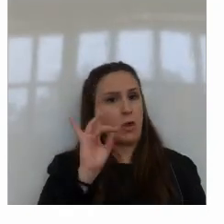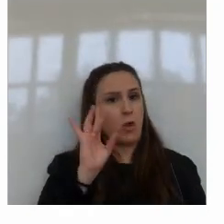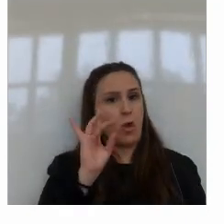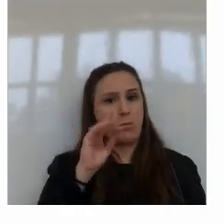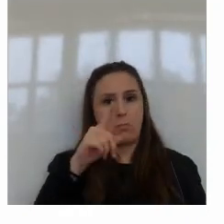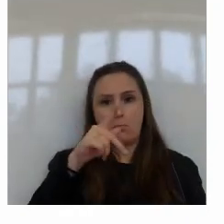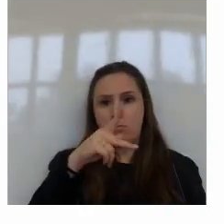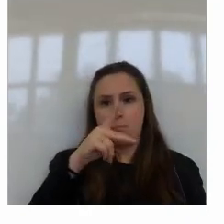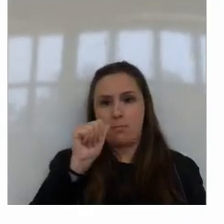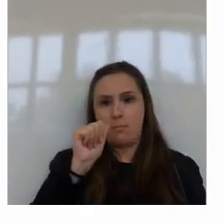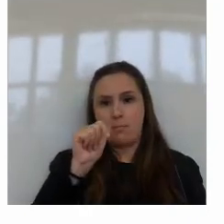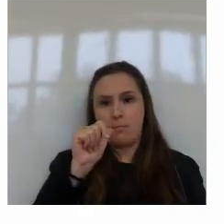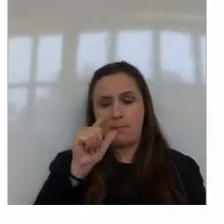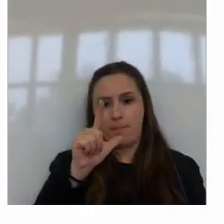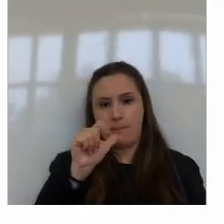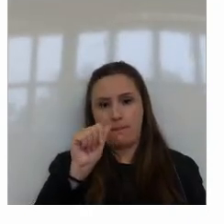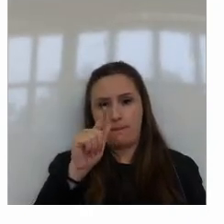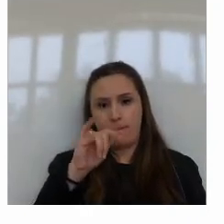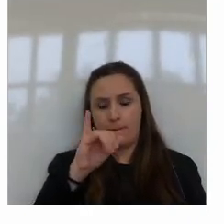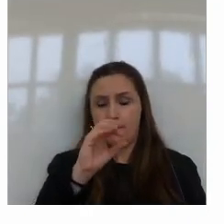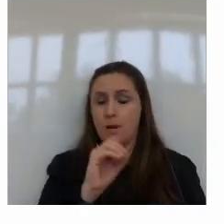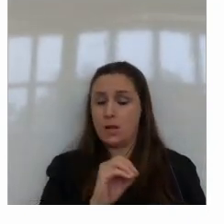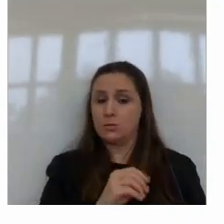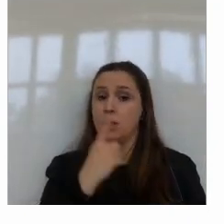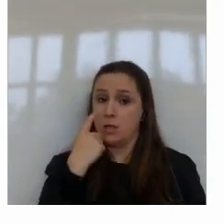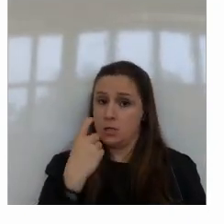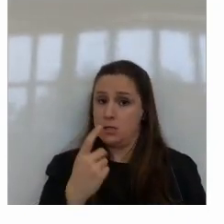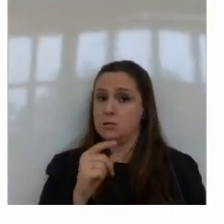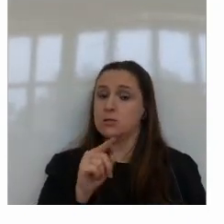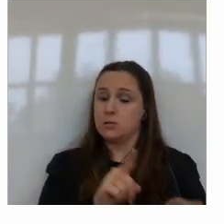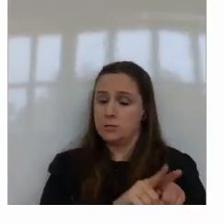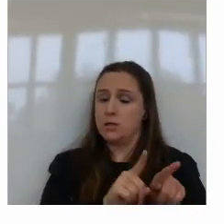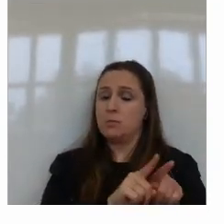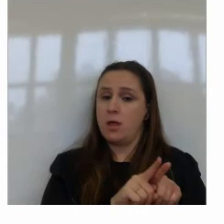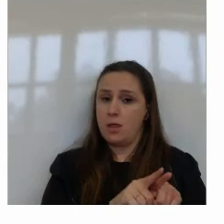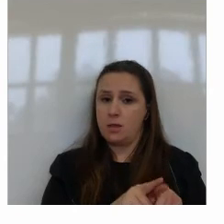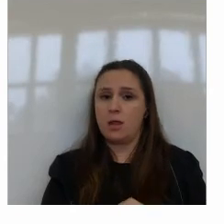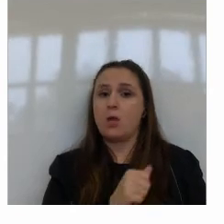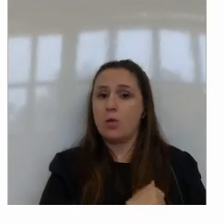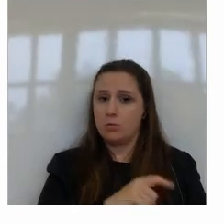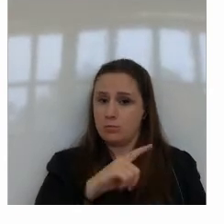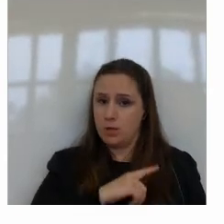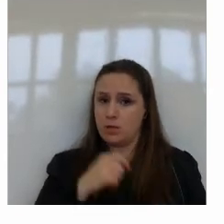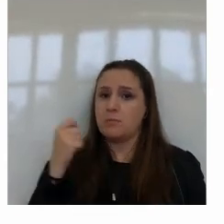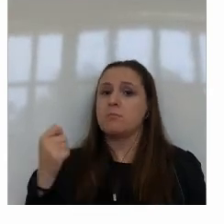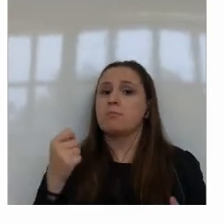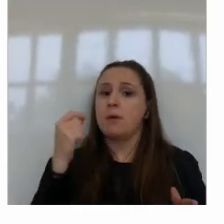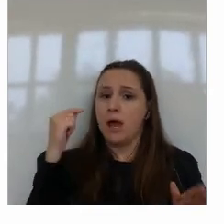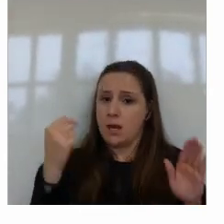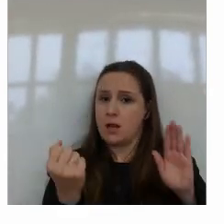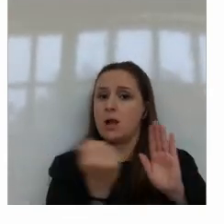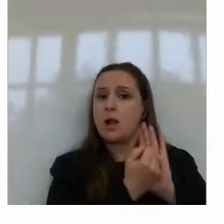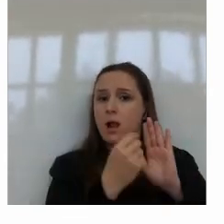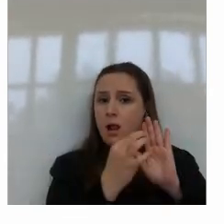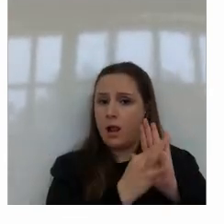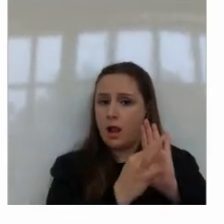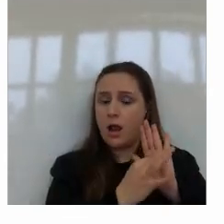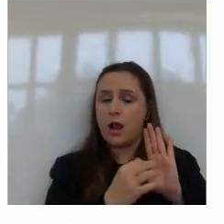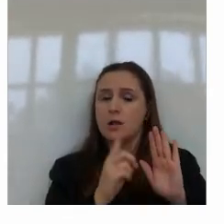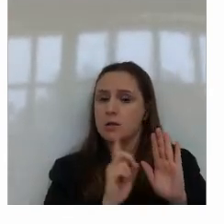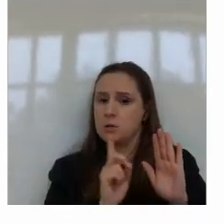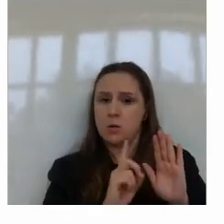dizendo que aquele trabalho é dele e que não é um plágio. Também é interessante de marcar que sim, né? Então, isso aqui o aluno vai ter que